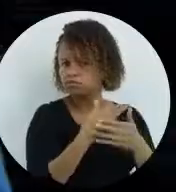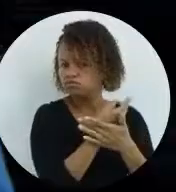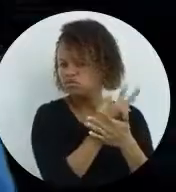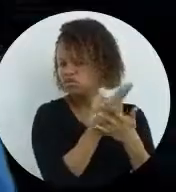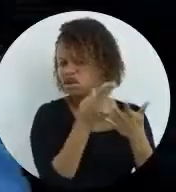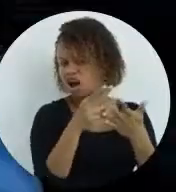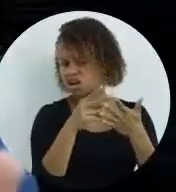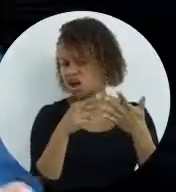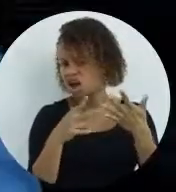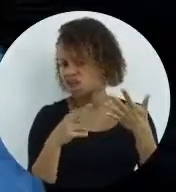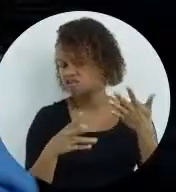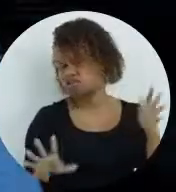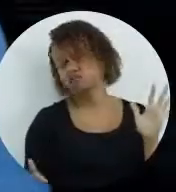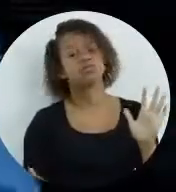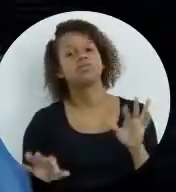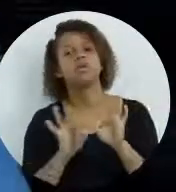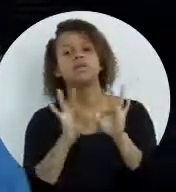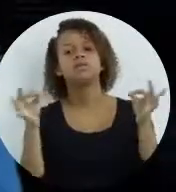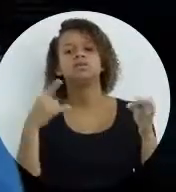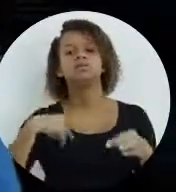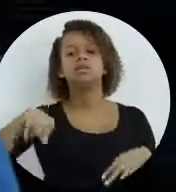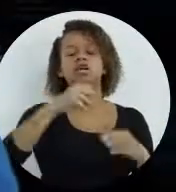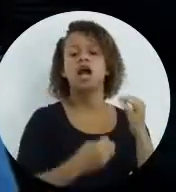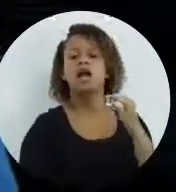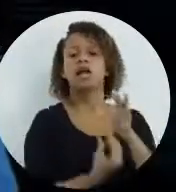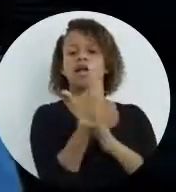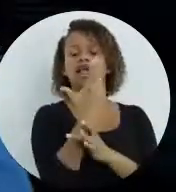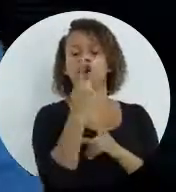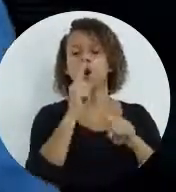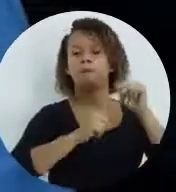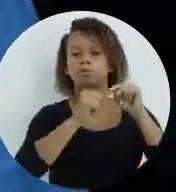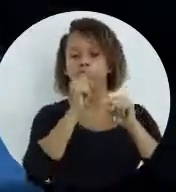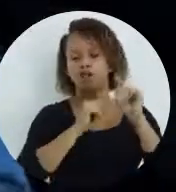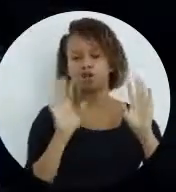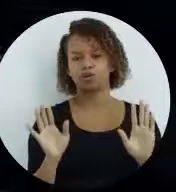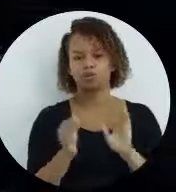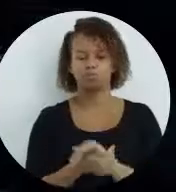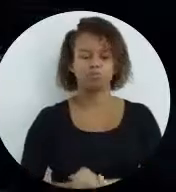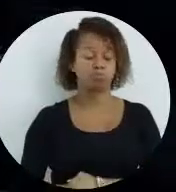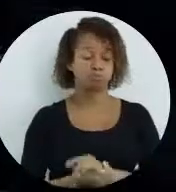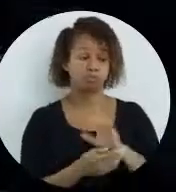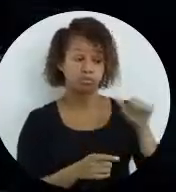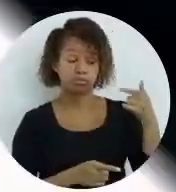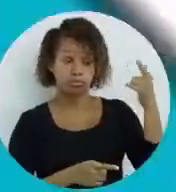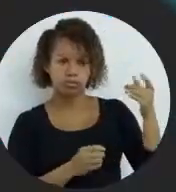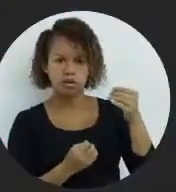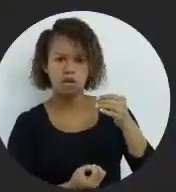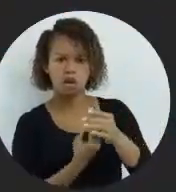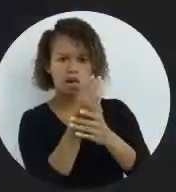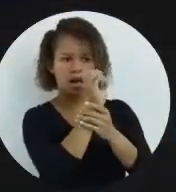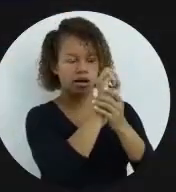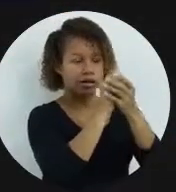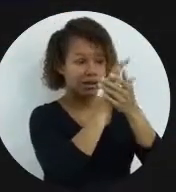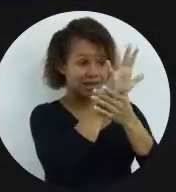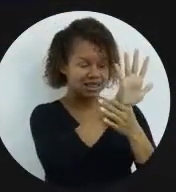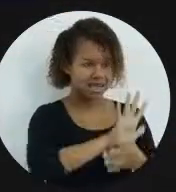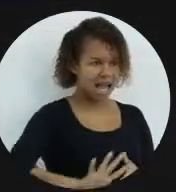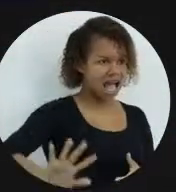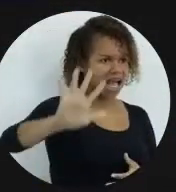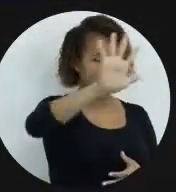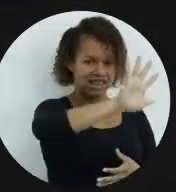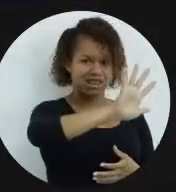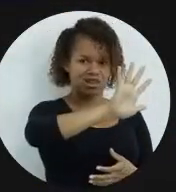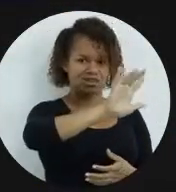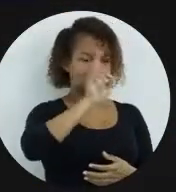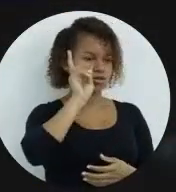de variáveis. Então, simplesmente assim você já cria um objeto. Nesse outro slide, criando com o comando new,